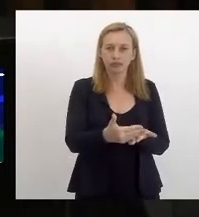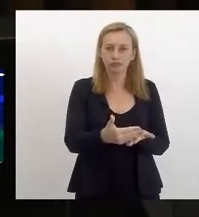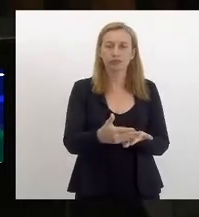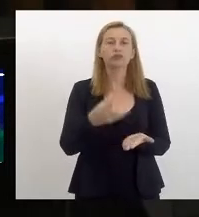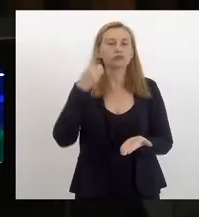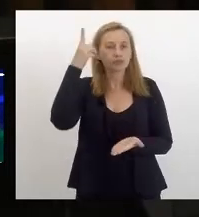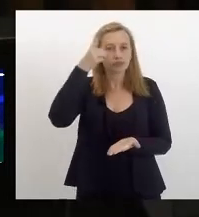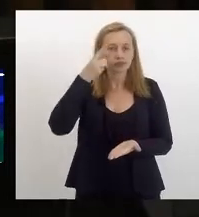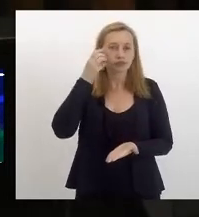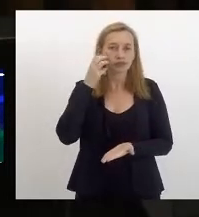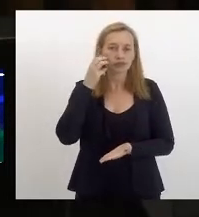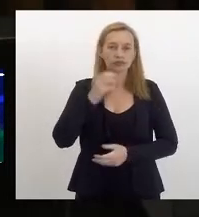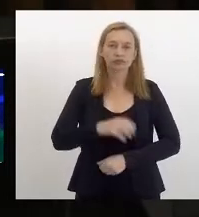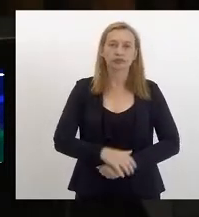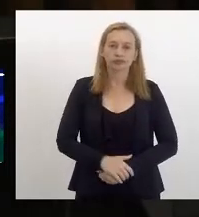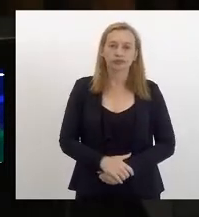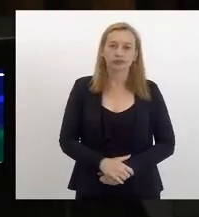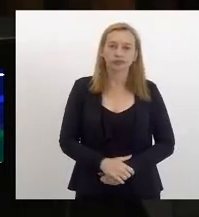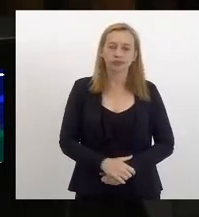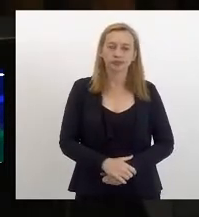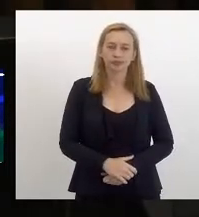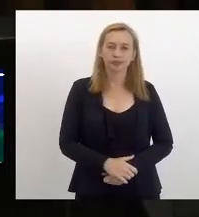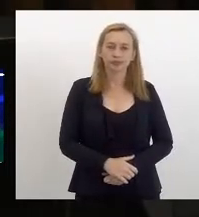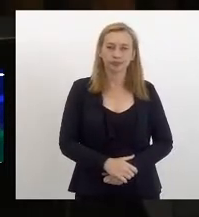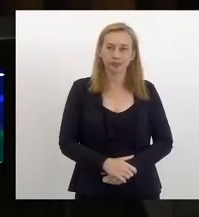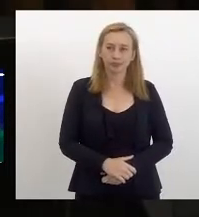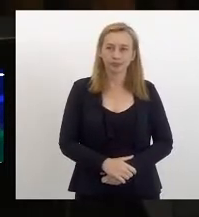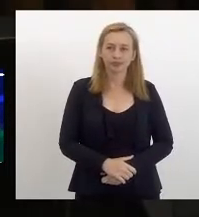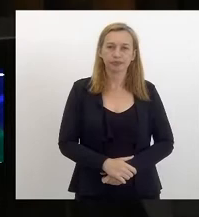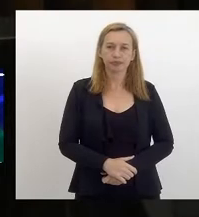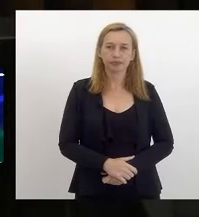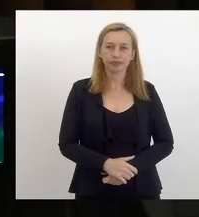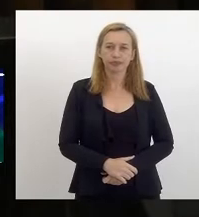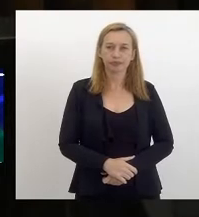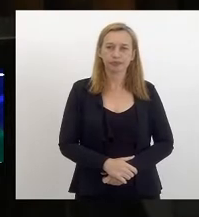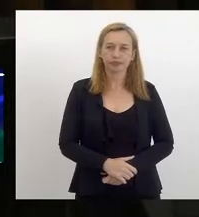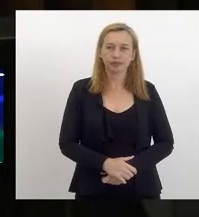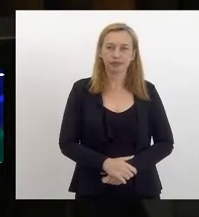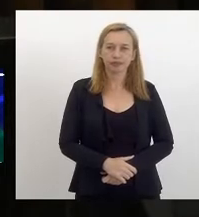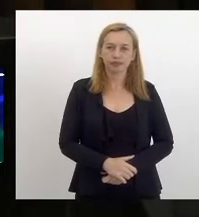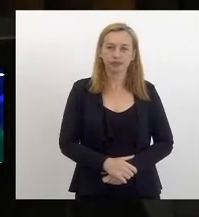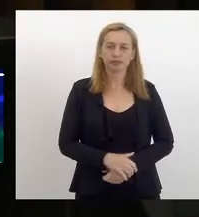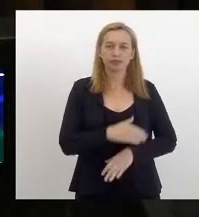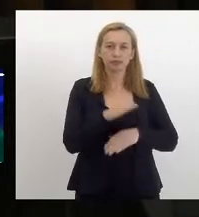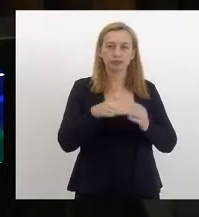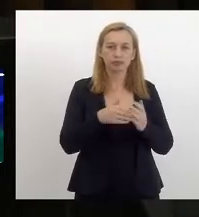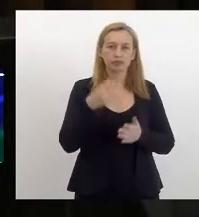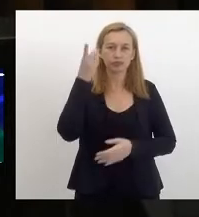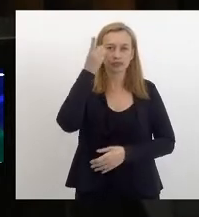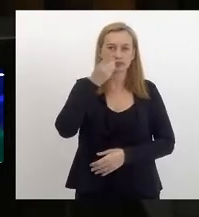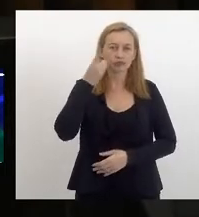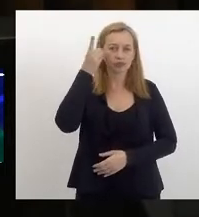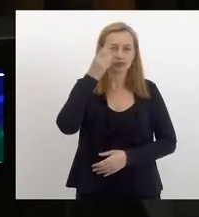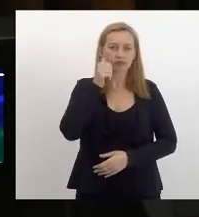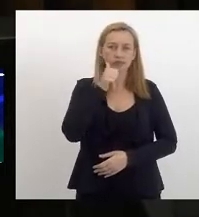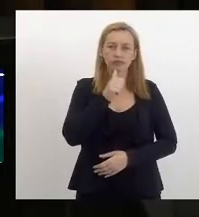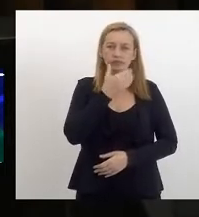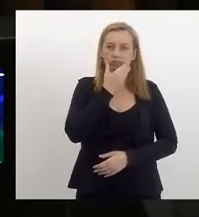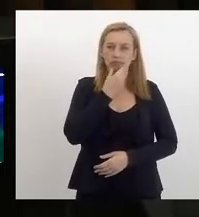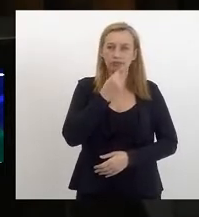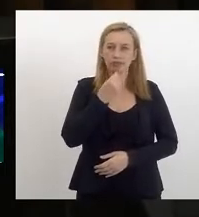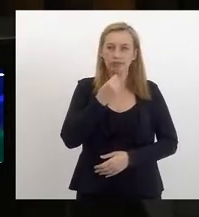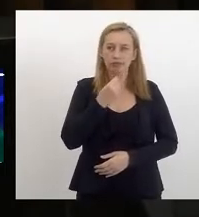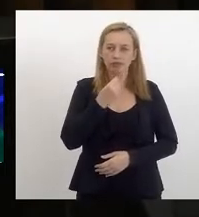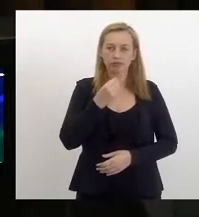Deputado waldeck Carneiro Olá senhoras e senhores deputados que